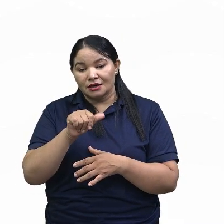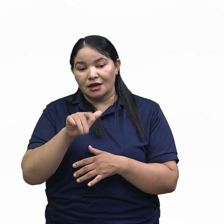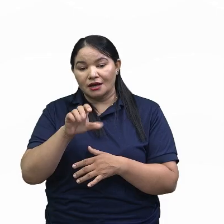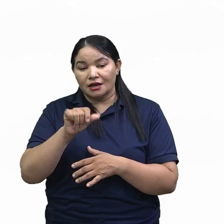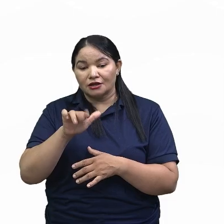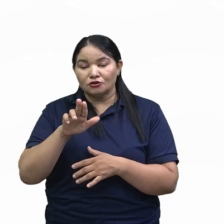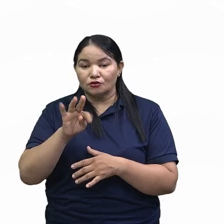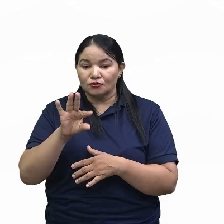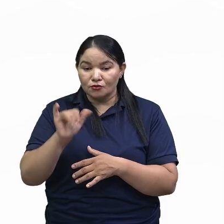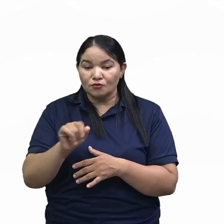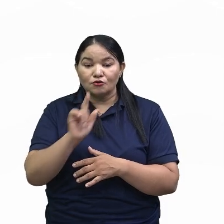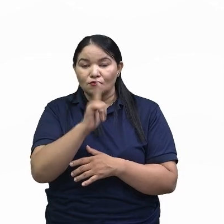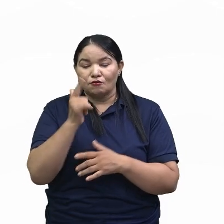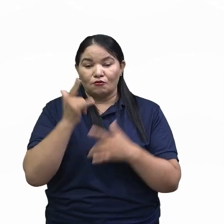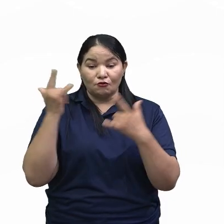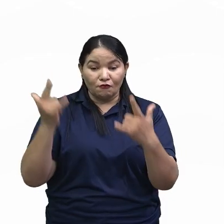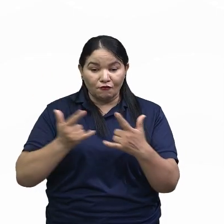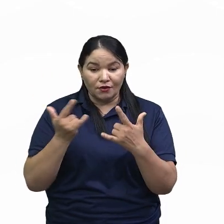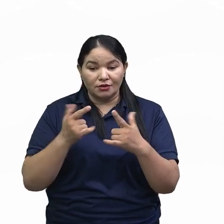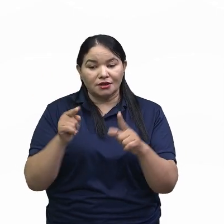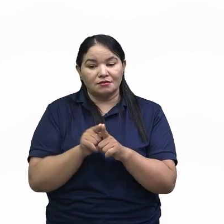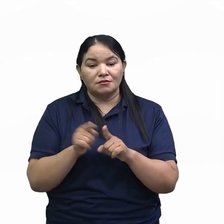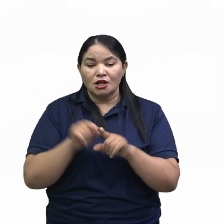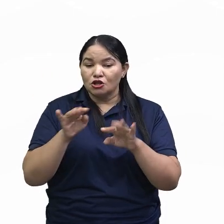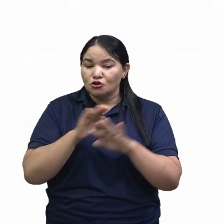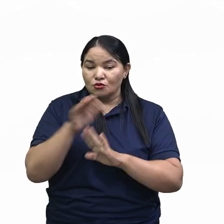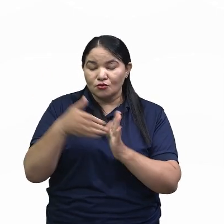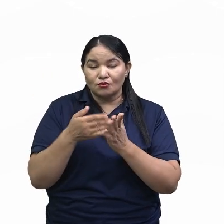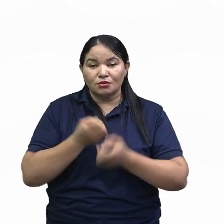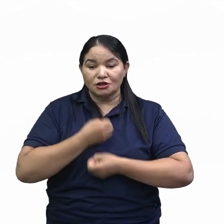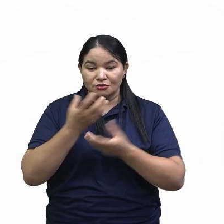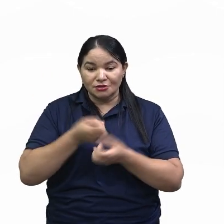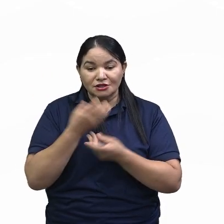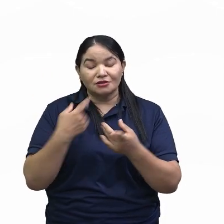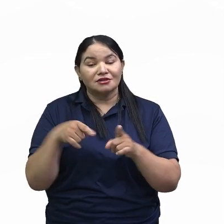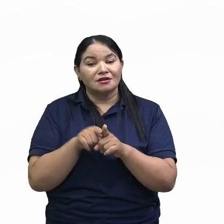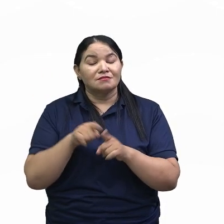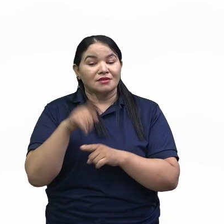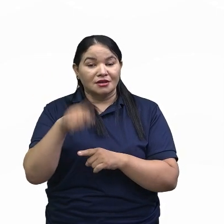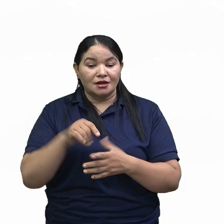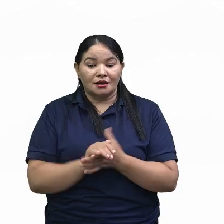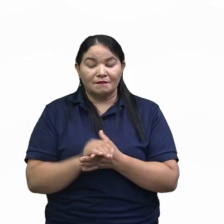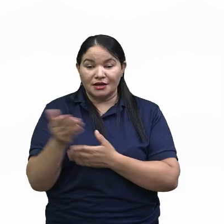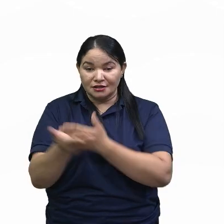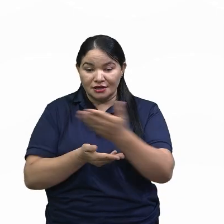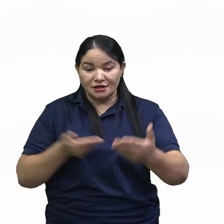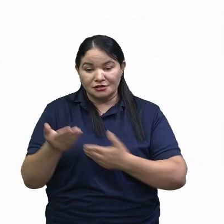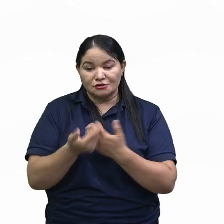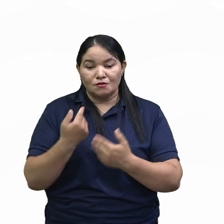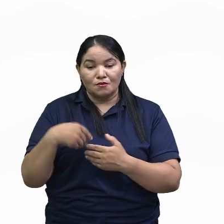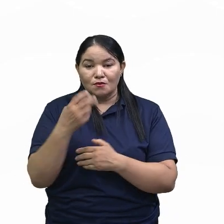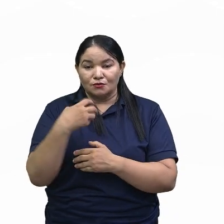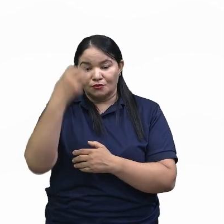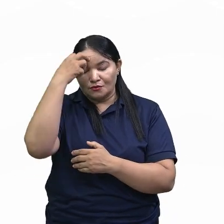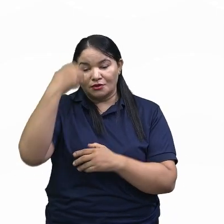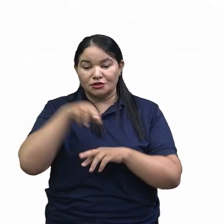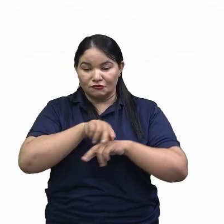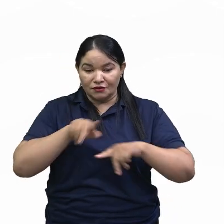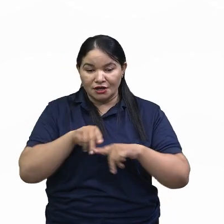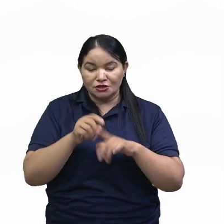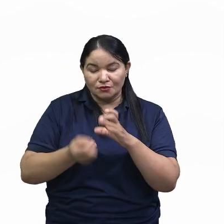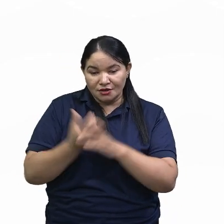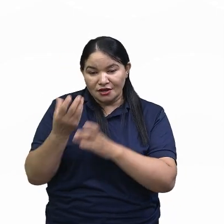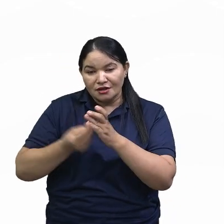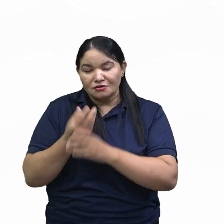funk. Todas essas expressões artísticas, elas são frutos da interação entre diferentes culturas e vão